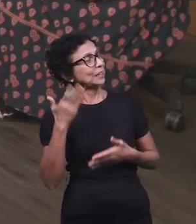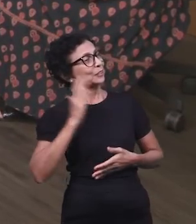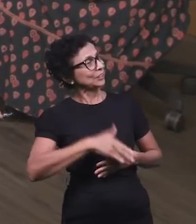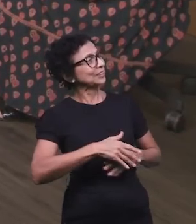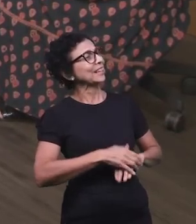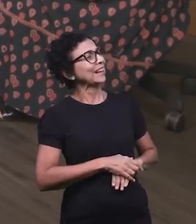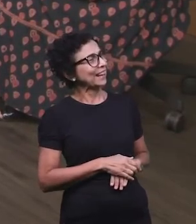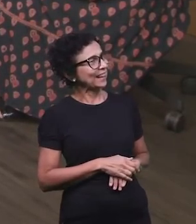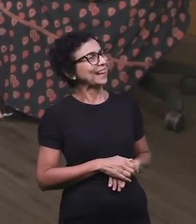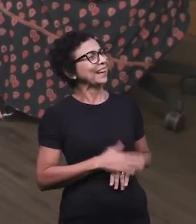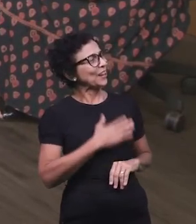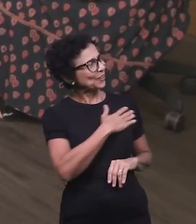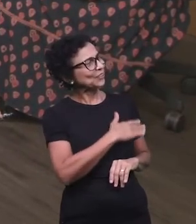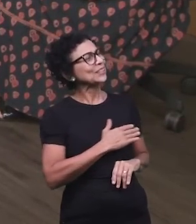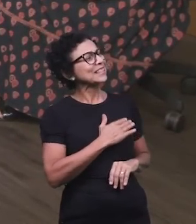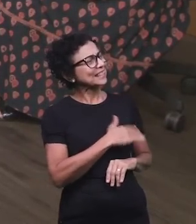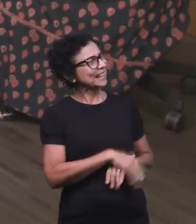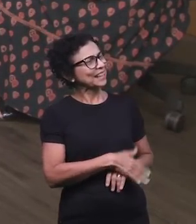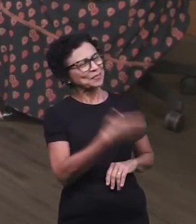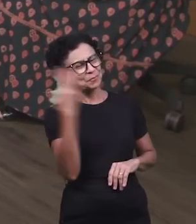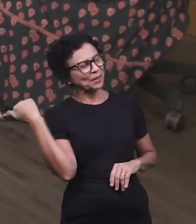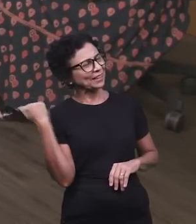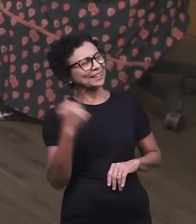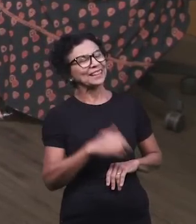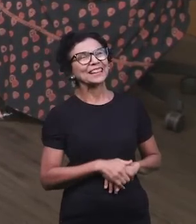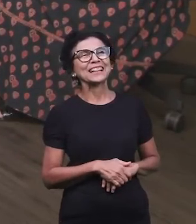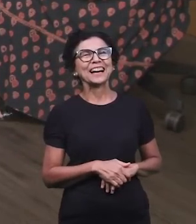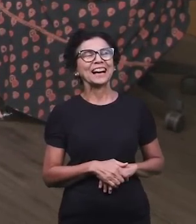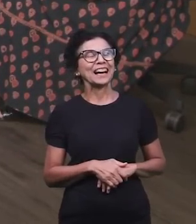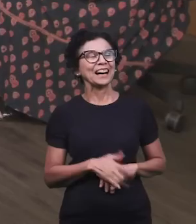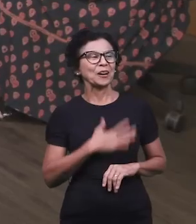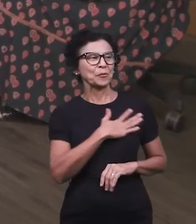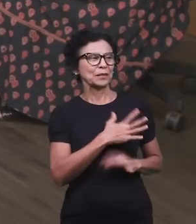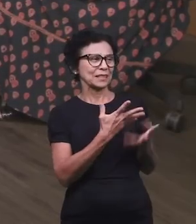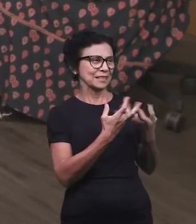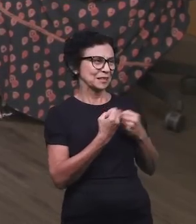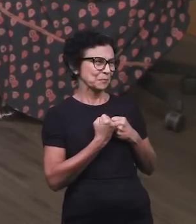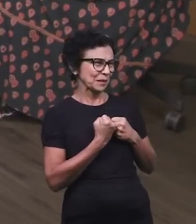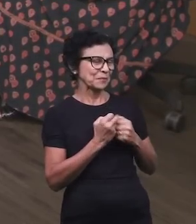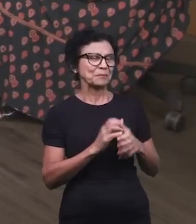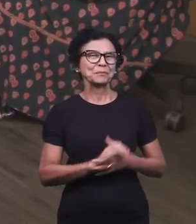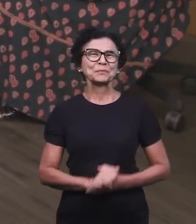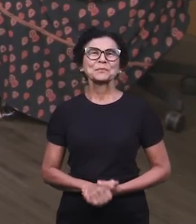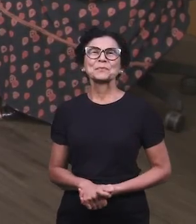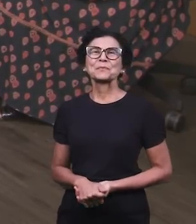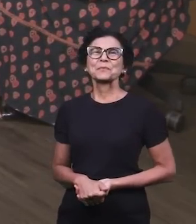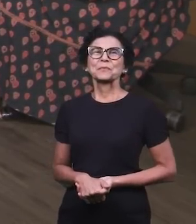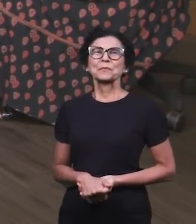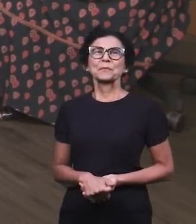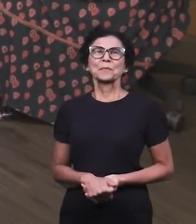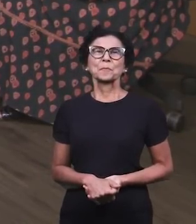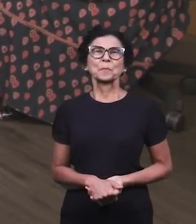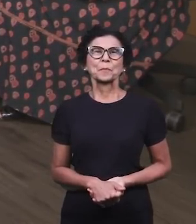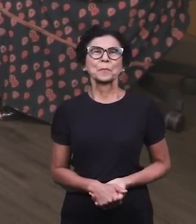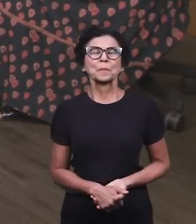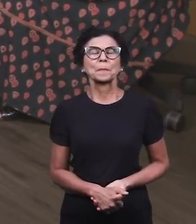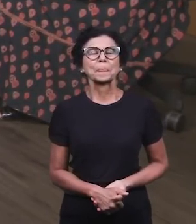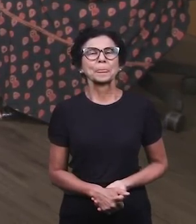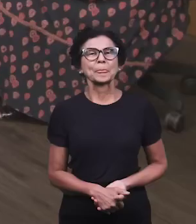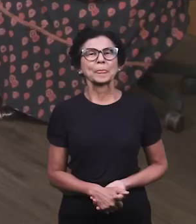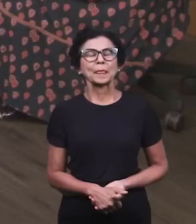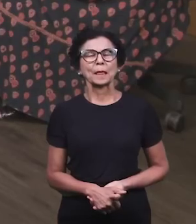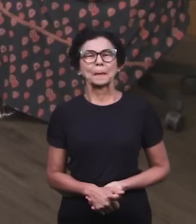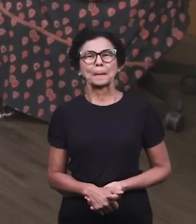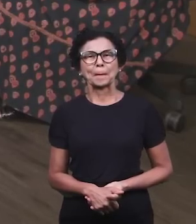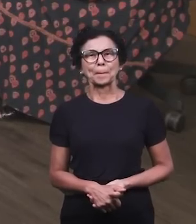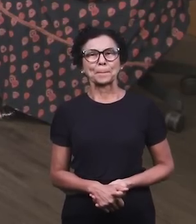receberei com muito prazer. Mas eu queria chamar a atenção, Aníbal, para um aspecto que o Caio